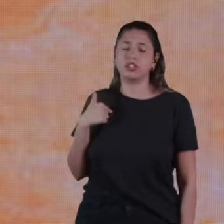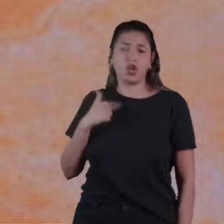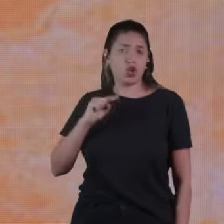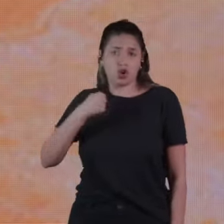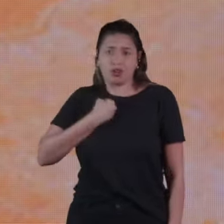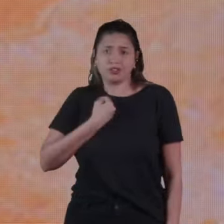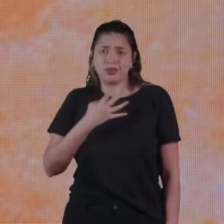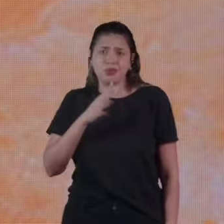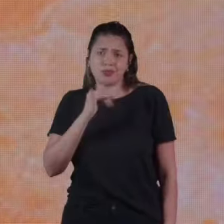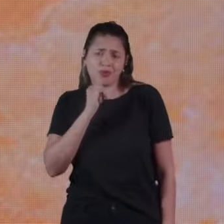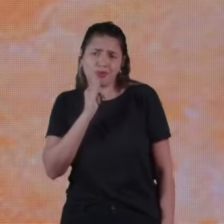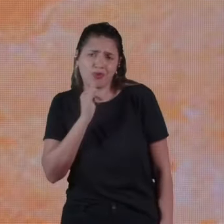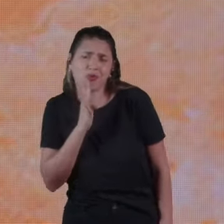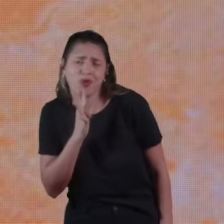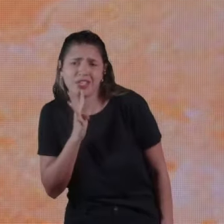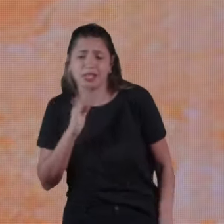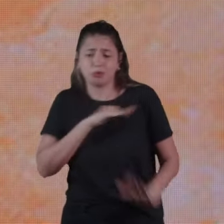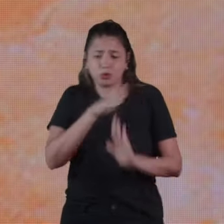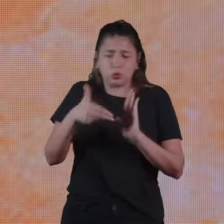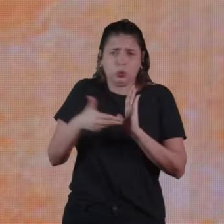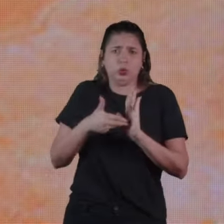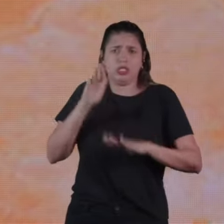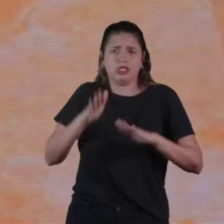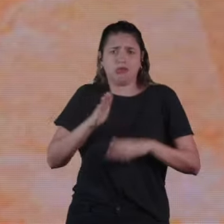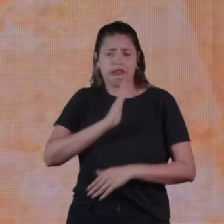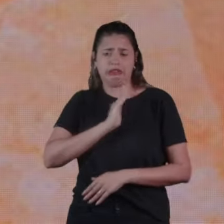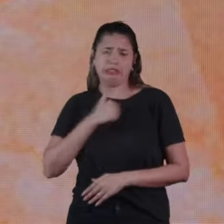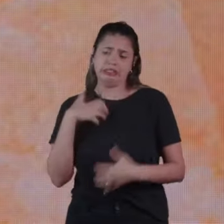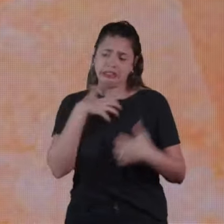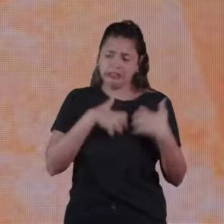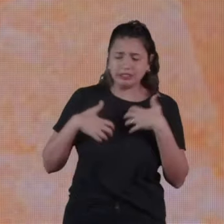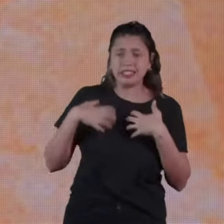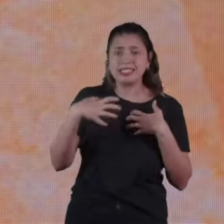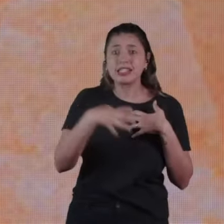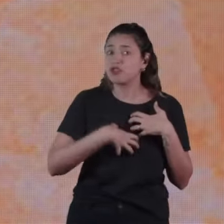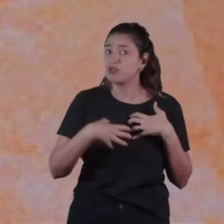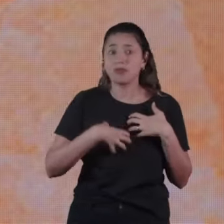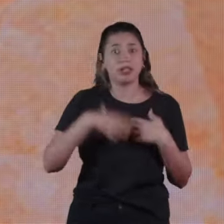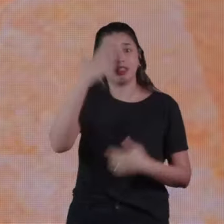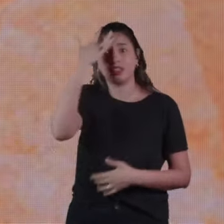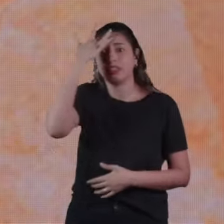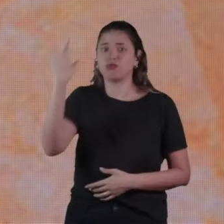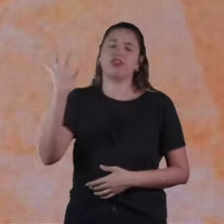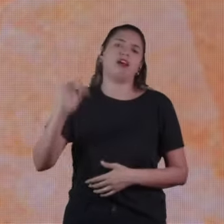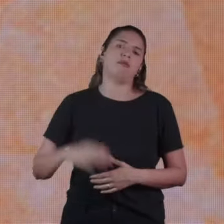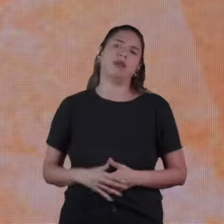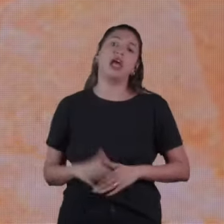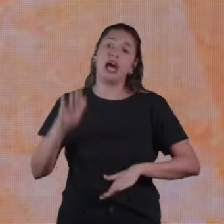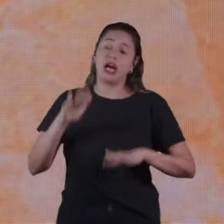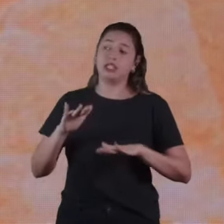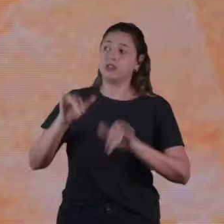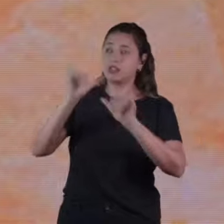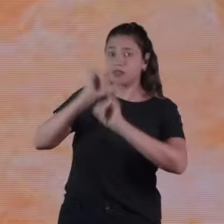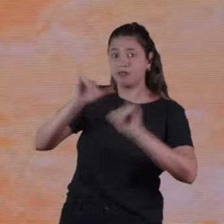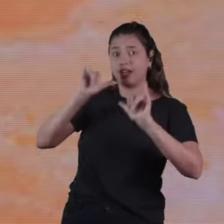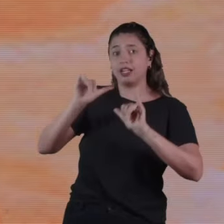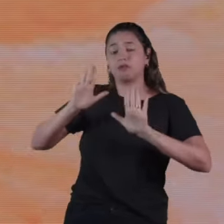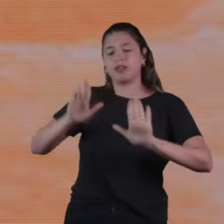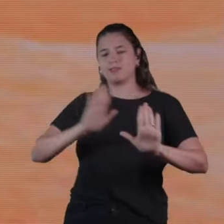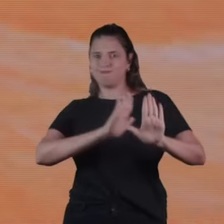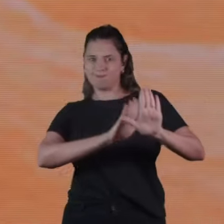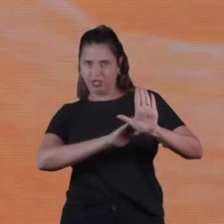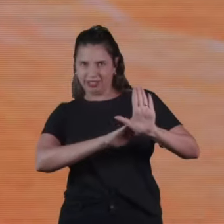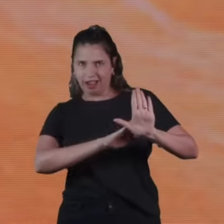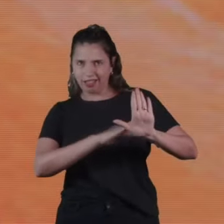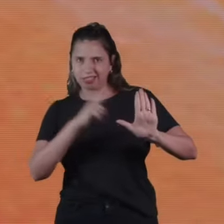coração. Às vezes estamos falando uma coisa e por trás existe uma motivação errada. Só Deus